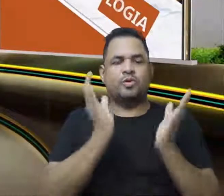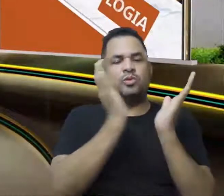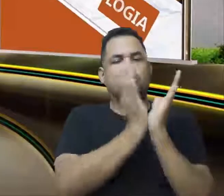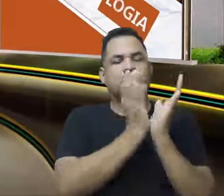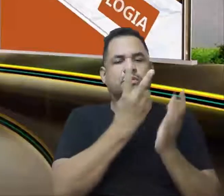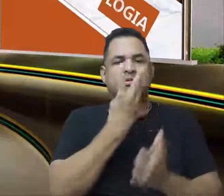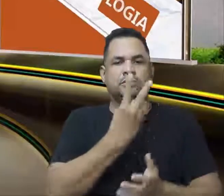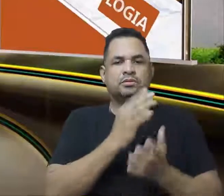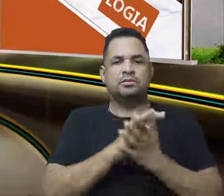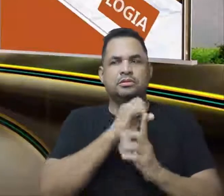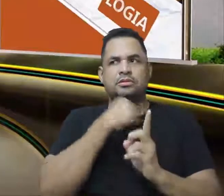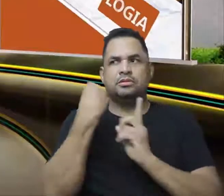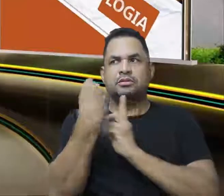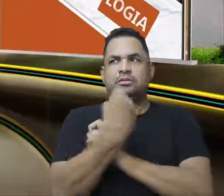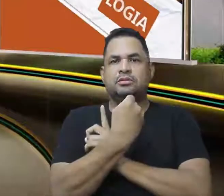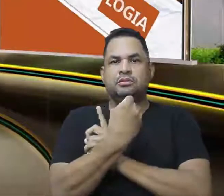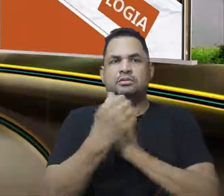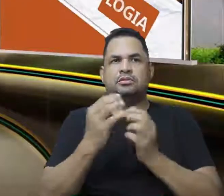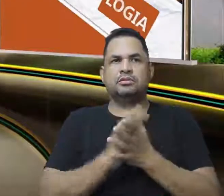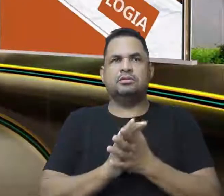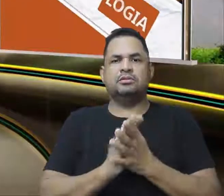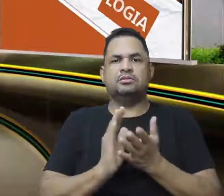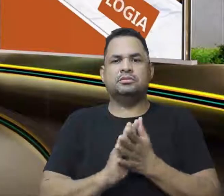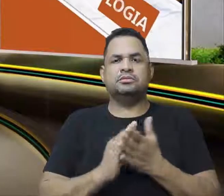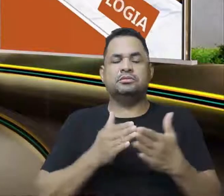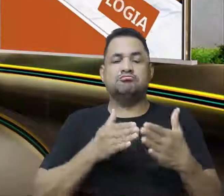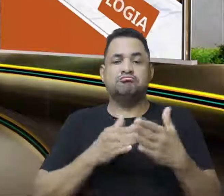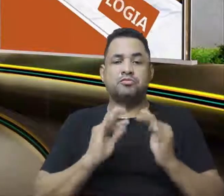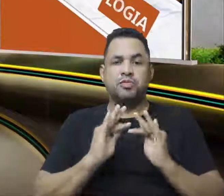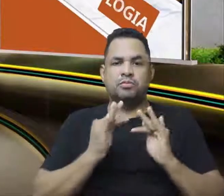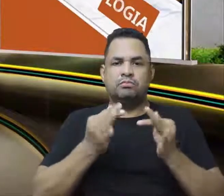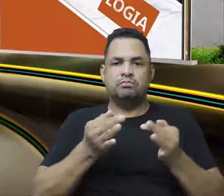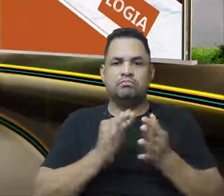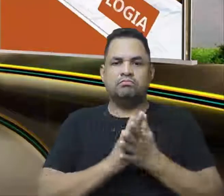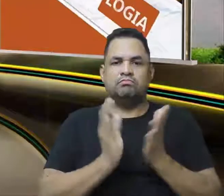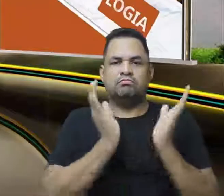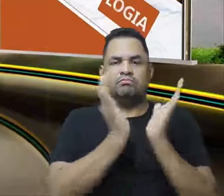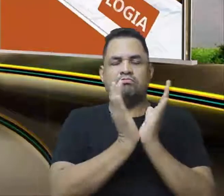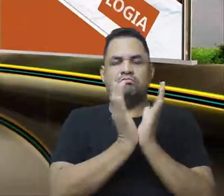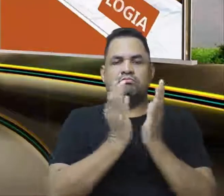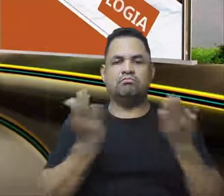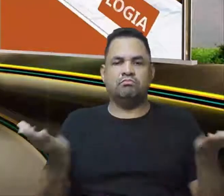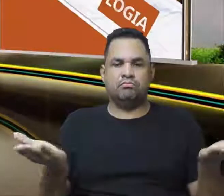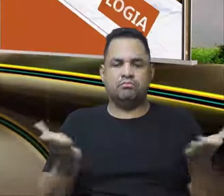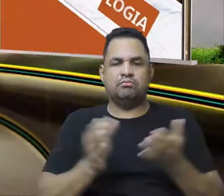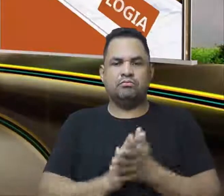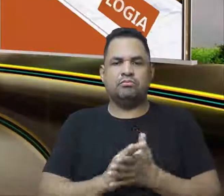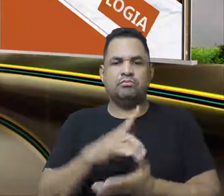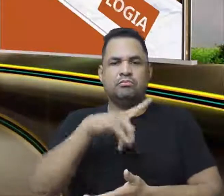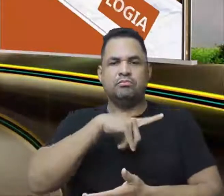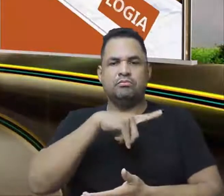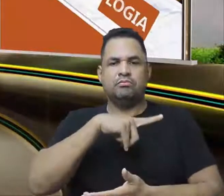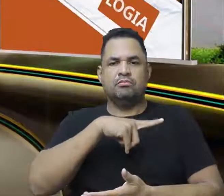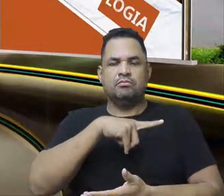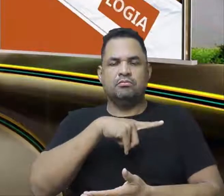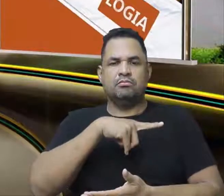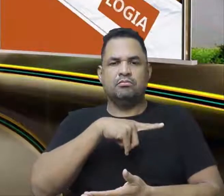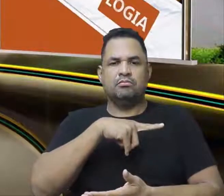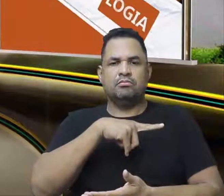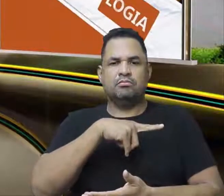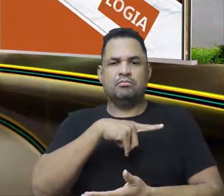unidade 2 de sociologia a última unidade Tá certo então vocês serão